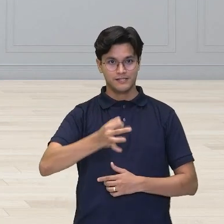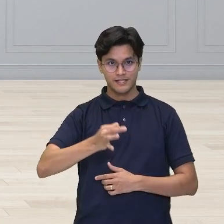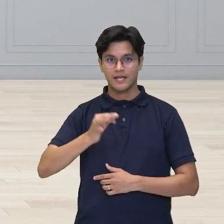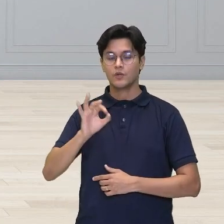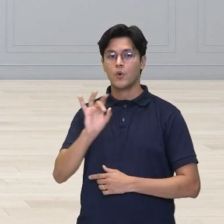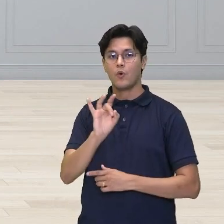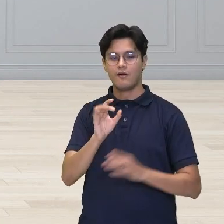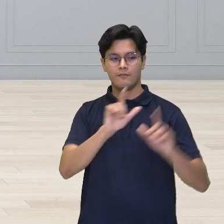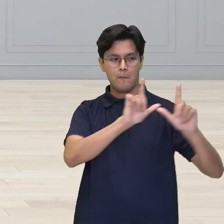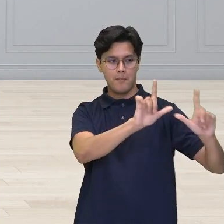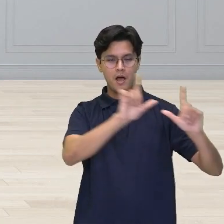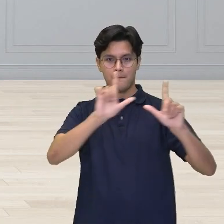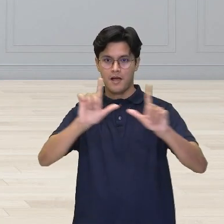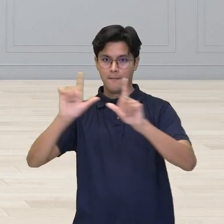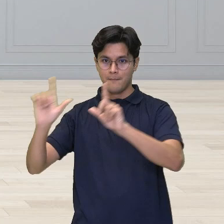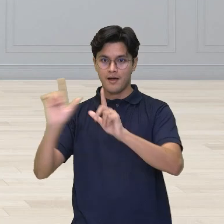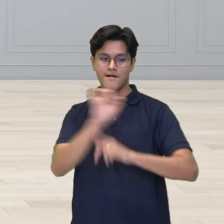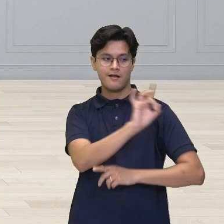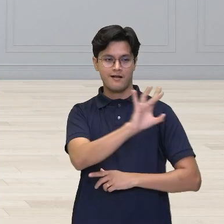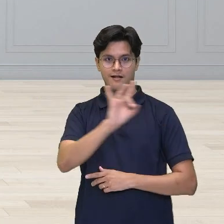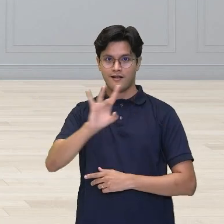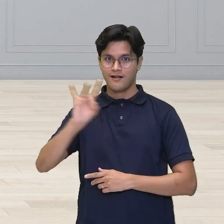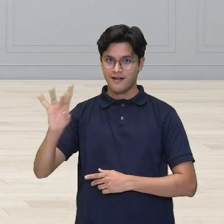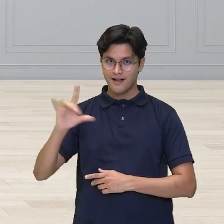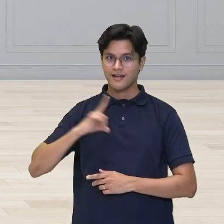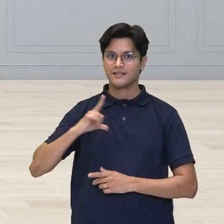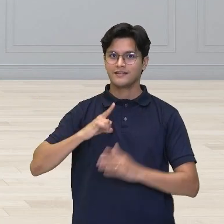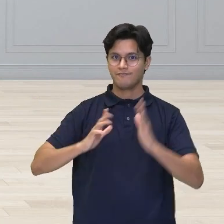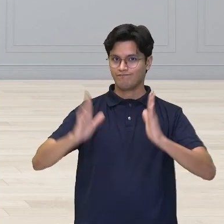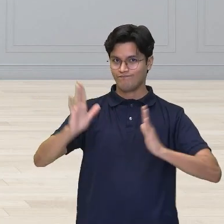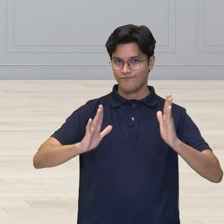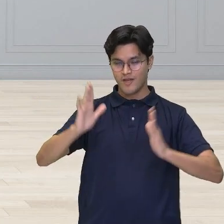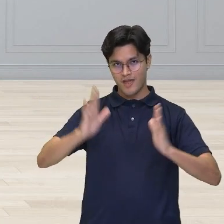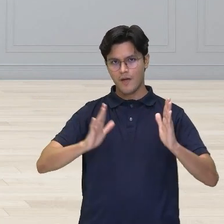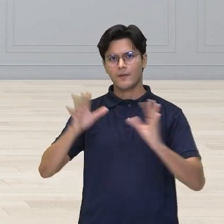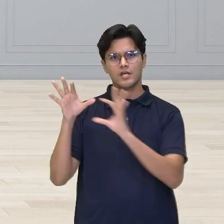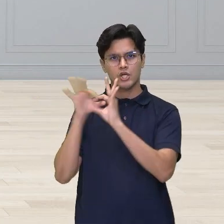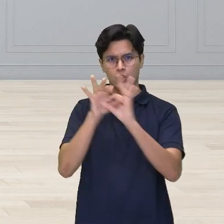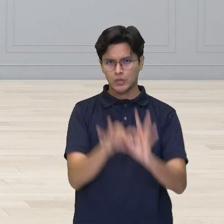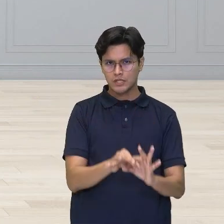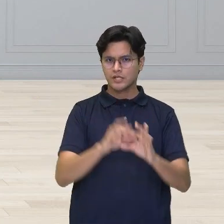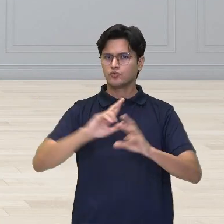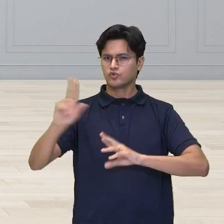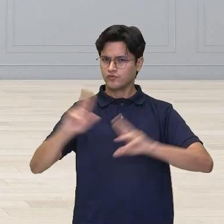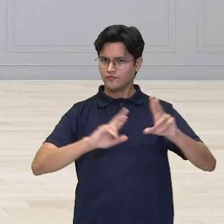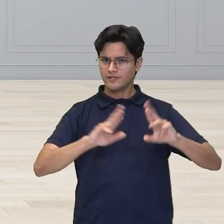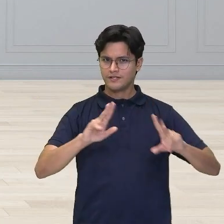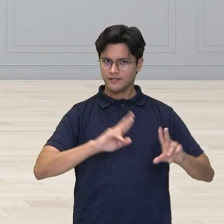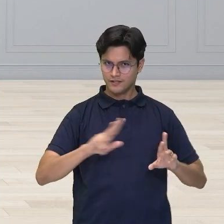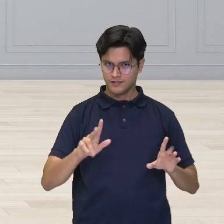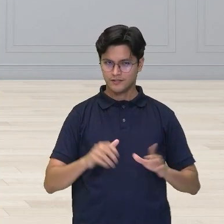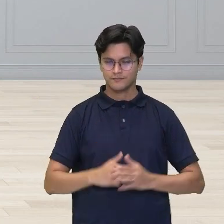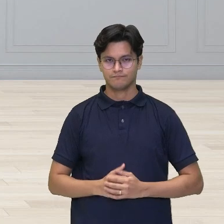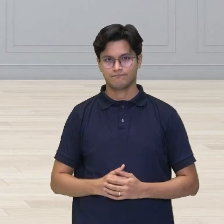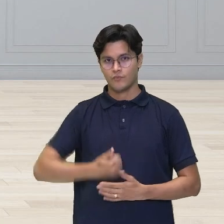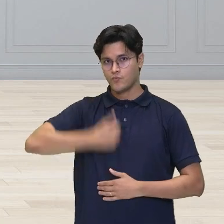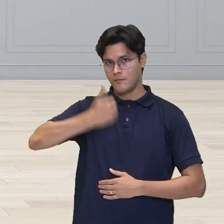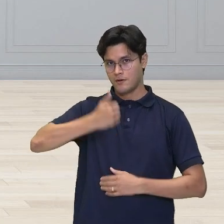pintada em épocas diferentes e tem contextos diferentes. A gente vai falar aqui dessa primeira